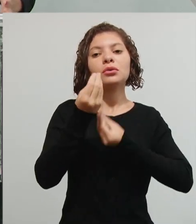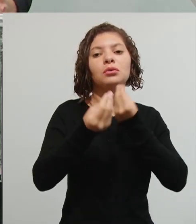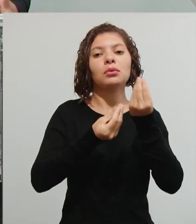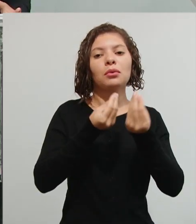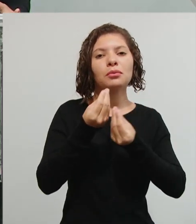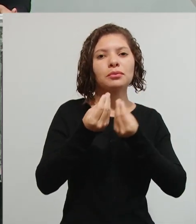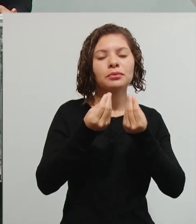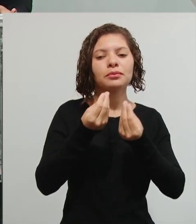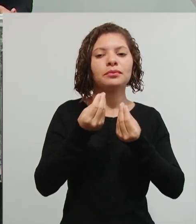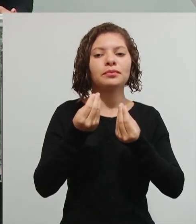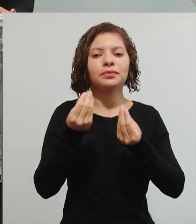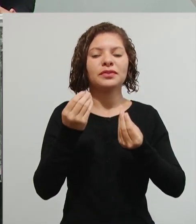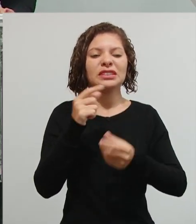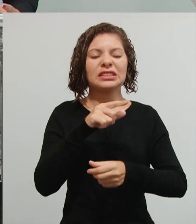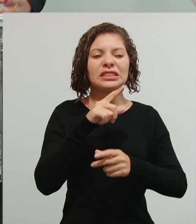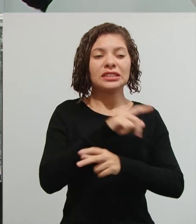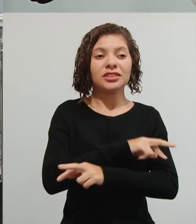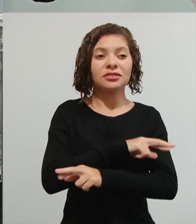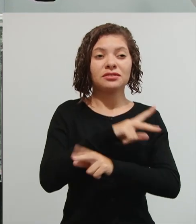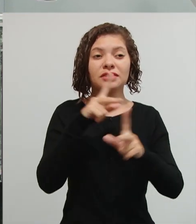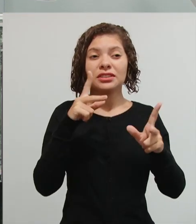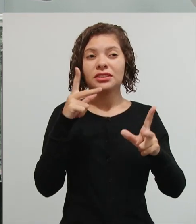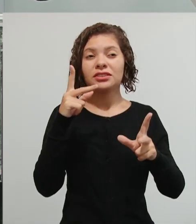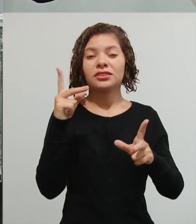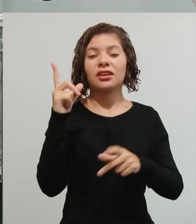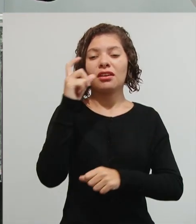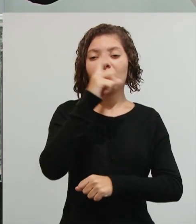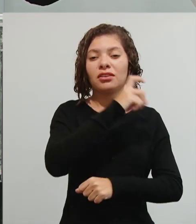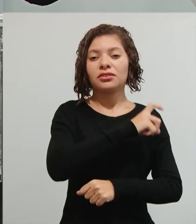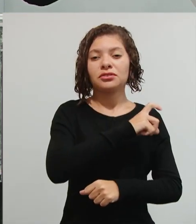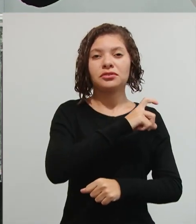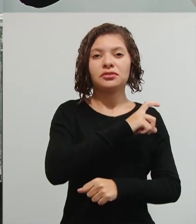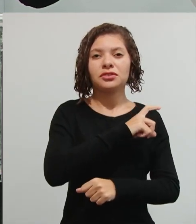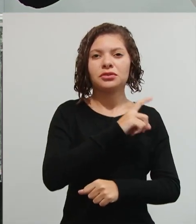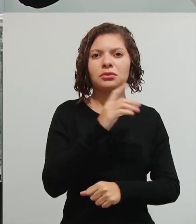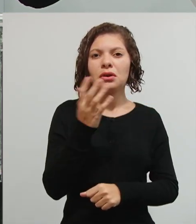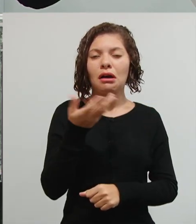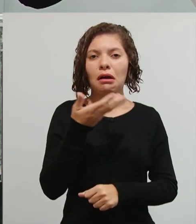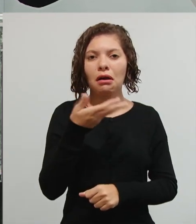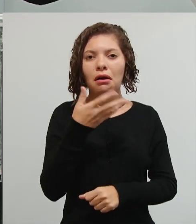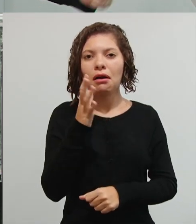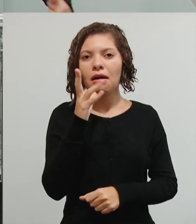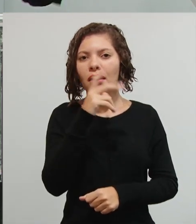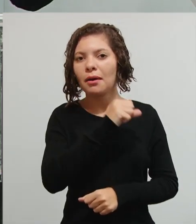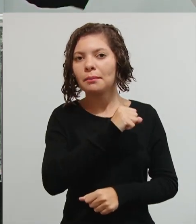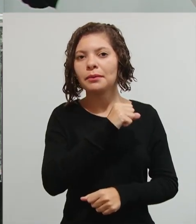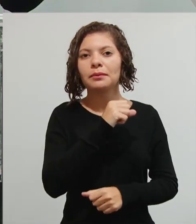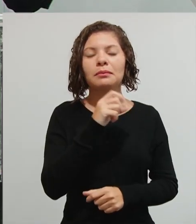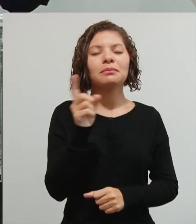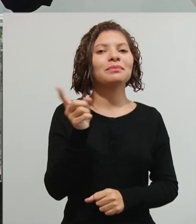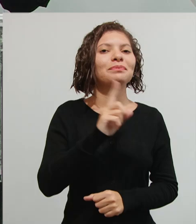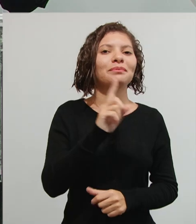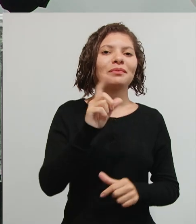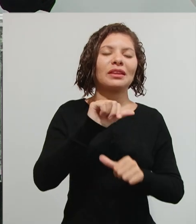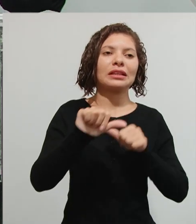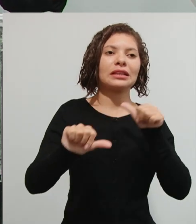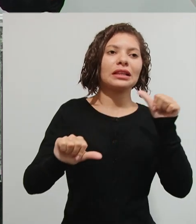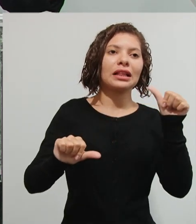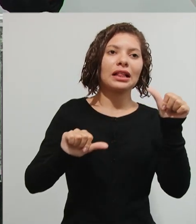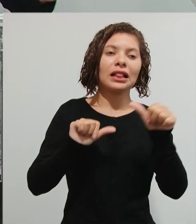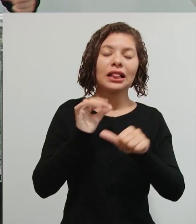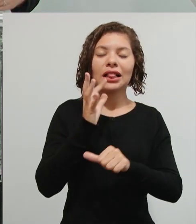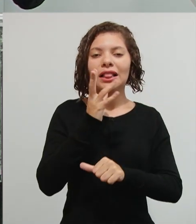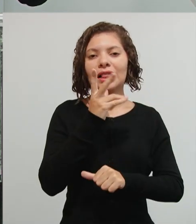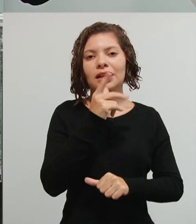diferente do que a gente está fazendo agora, é muito difícil você simplesmente fazer um estalo assim na mentalidade e trocar totalmente o modo de